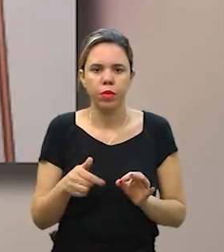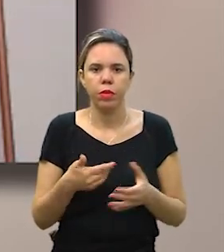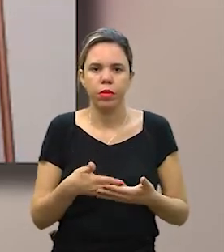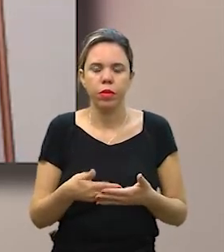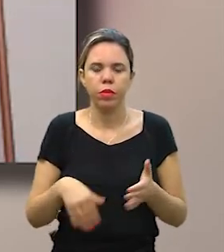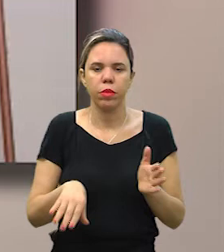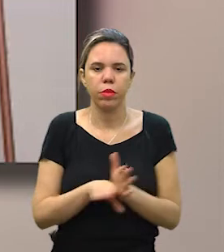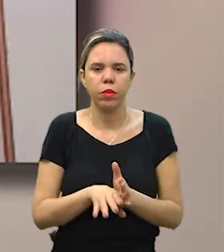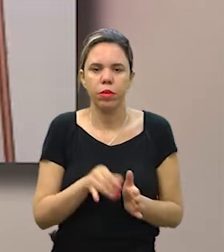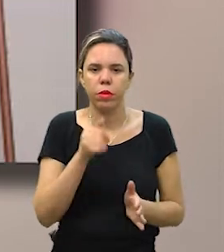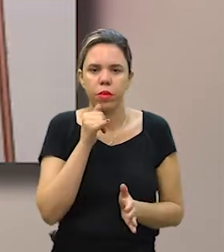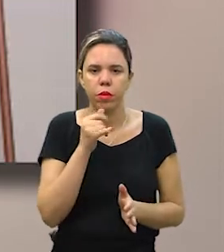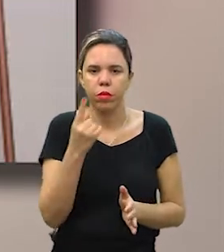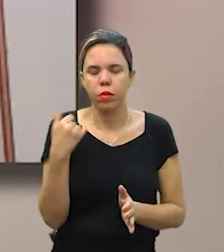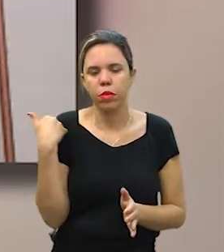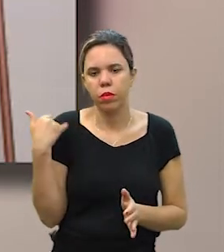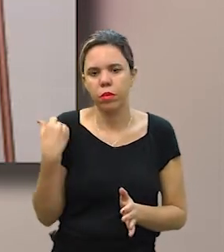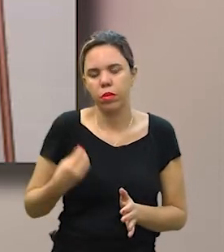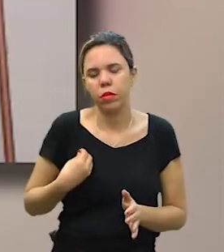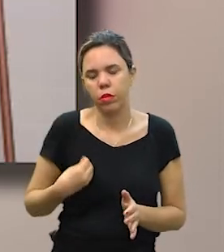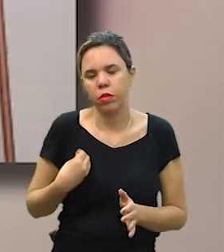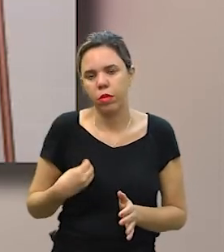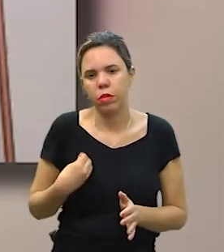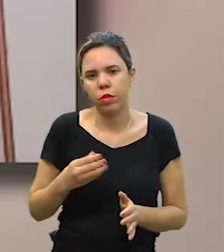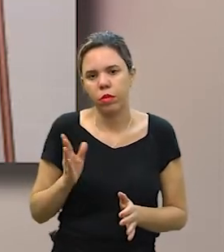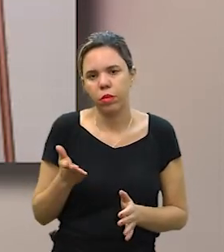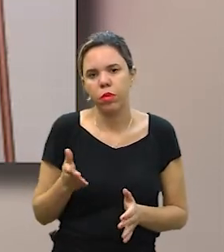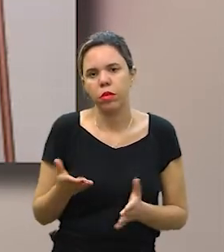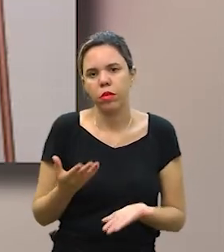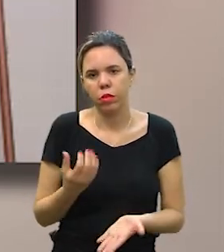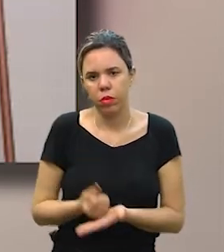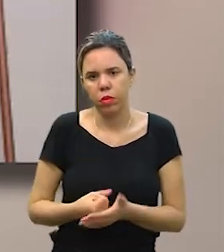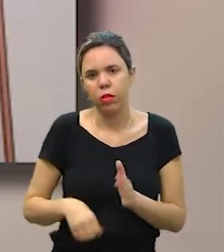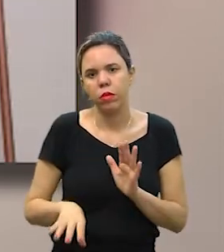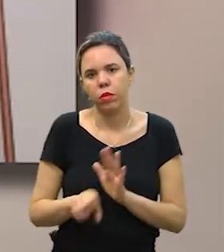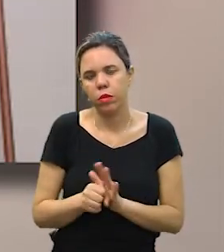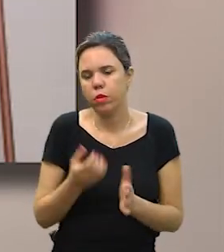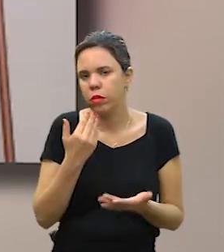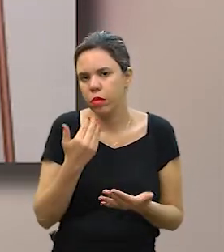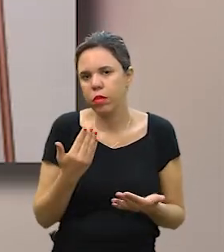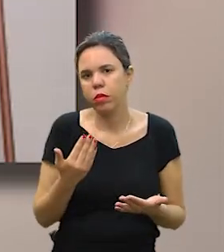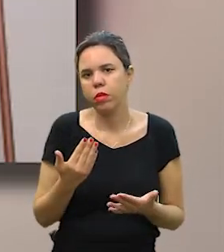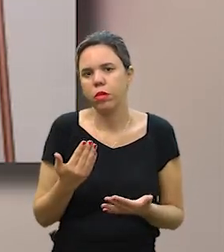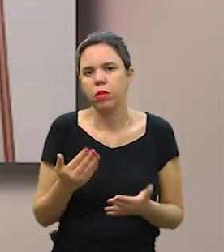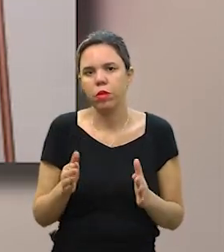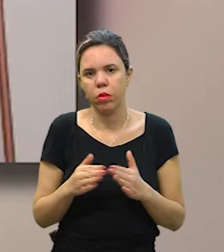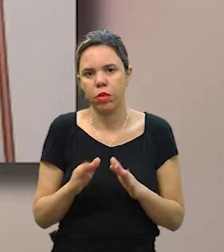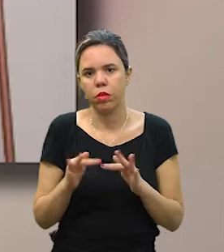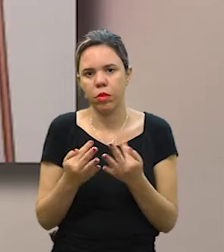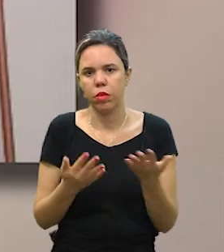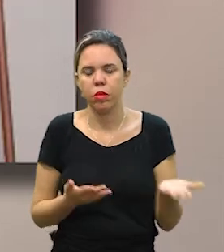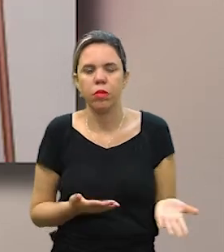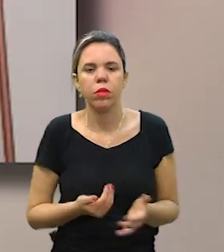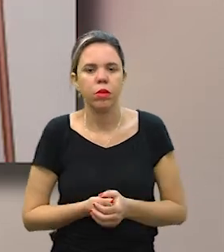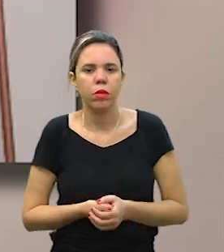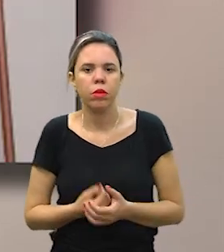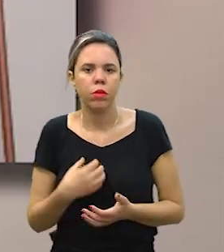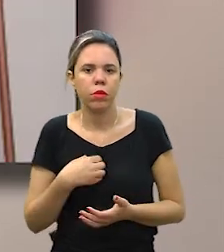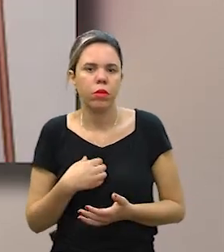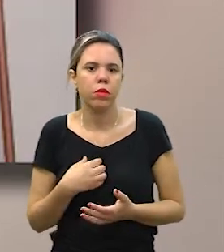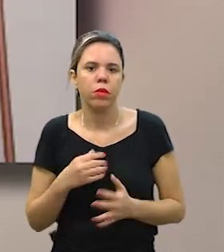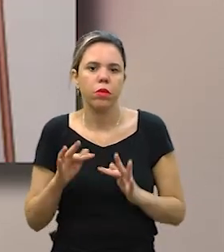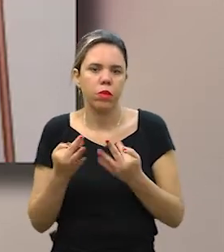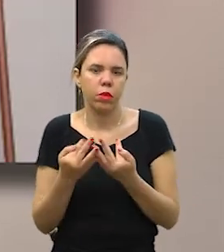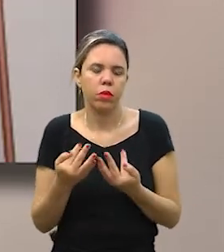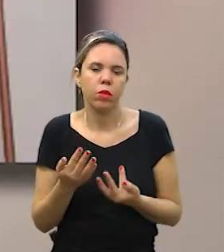é que esse bebê chegue 1 aninho de vida já recebendo o alimento da casa, né, da